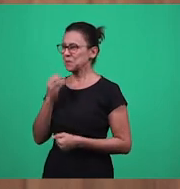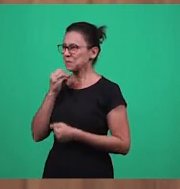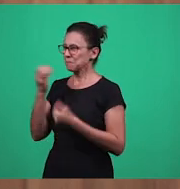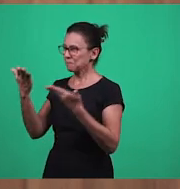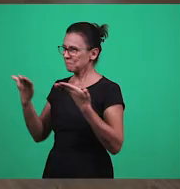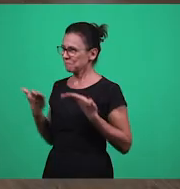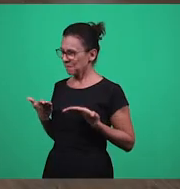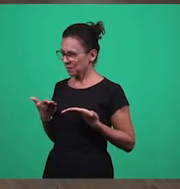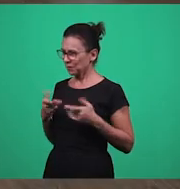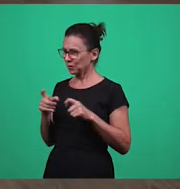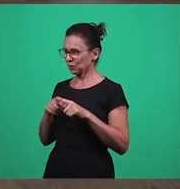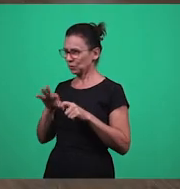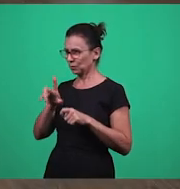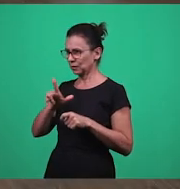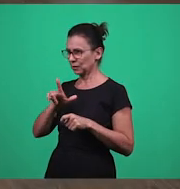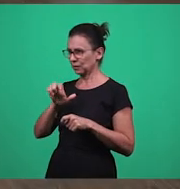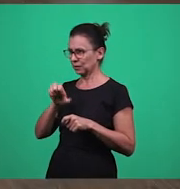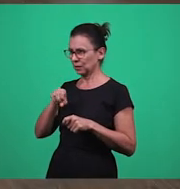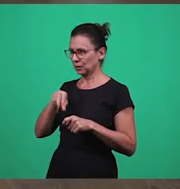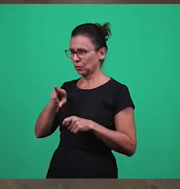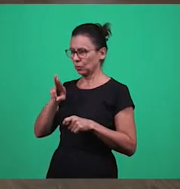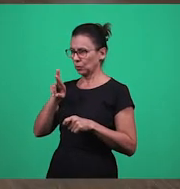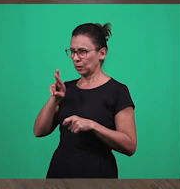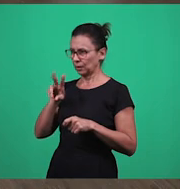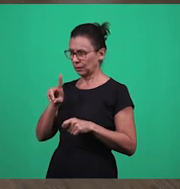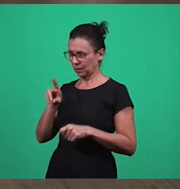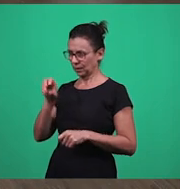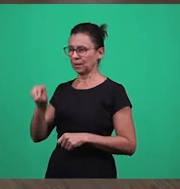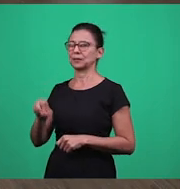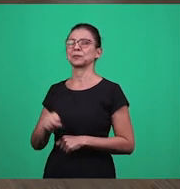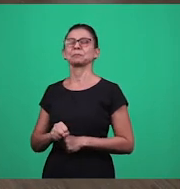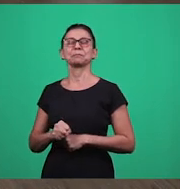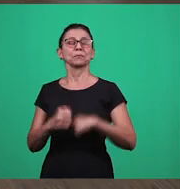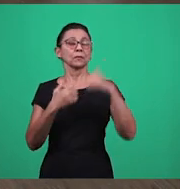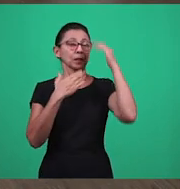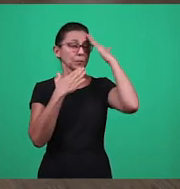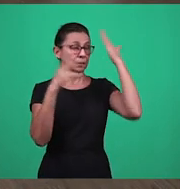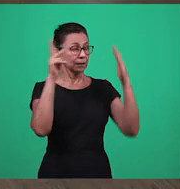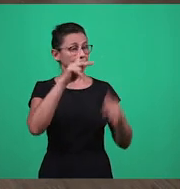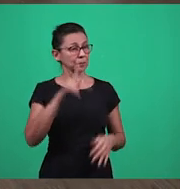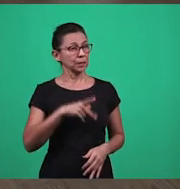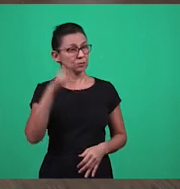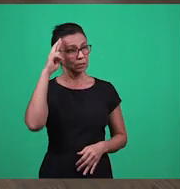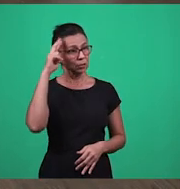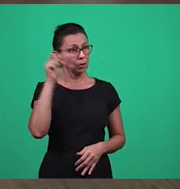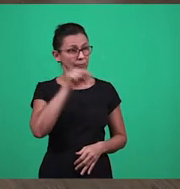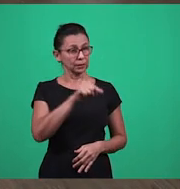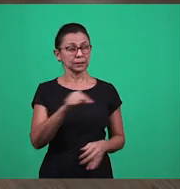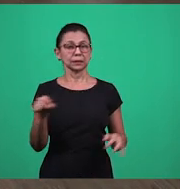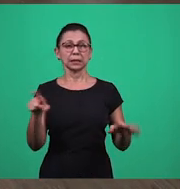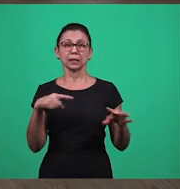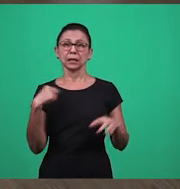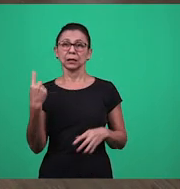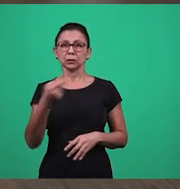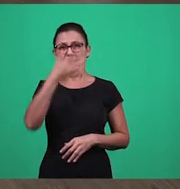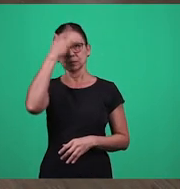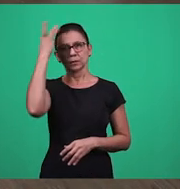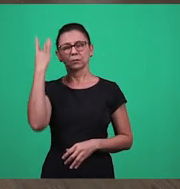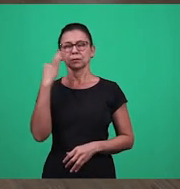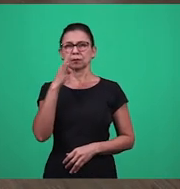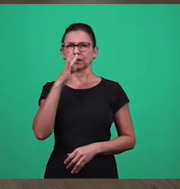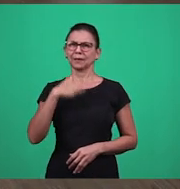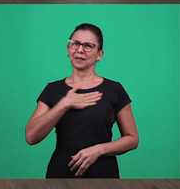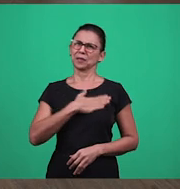Leonardo, seja bem-vindo ao nosso programa, é uma honra recebê-lo aqui. Obrigado. Paz do Senhor a todos os nossos irmãos e telespectadores.